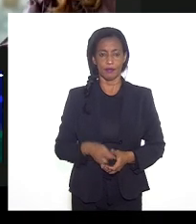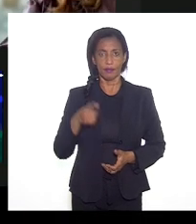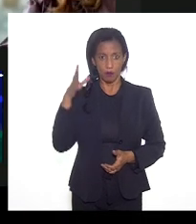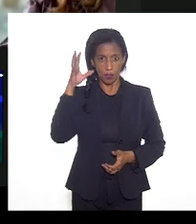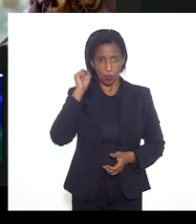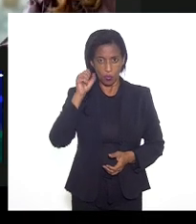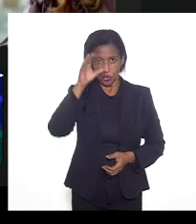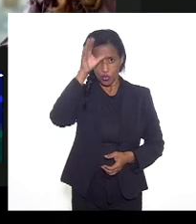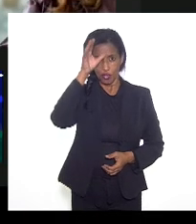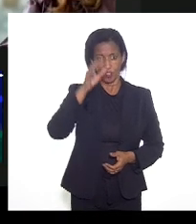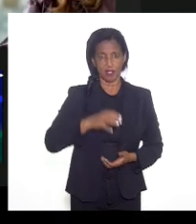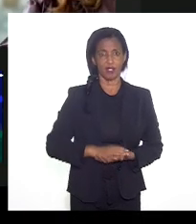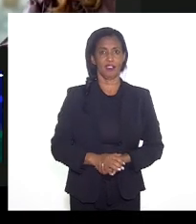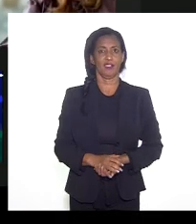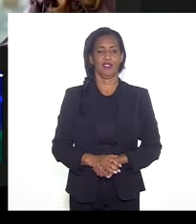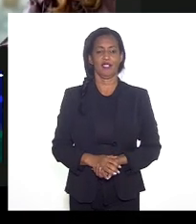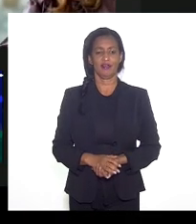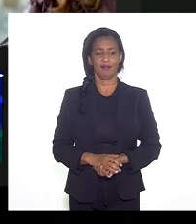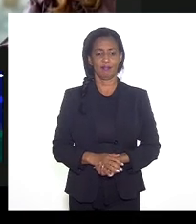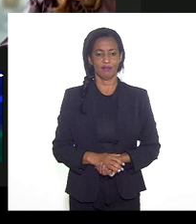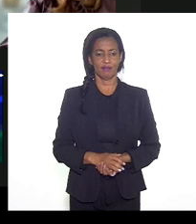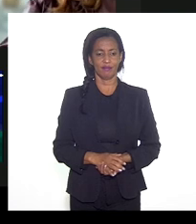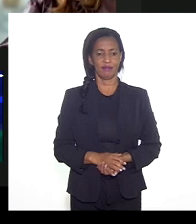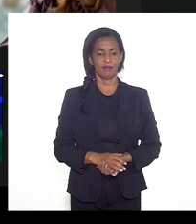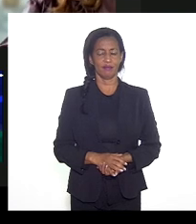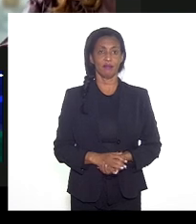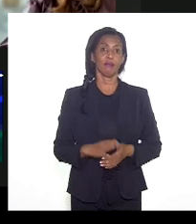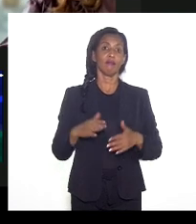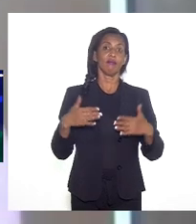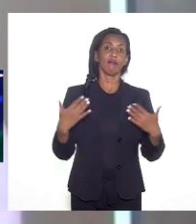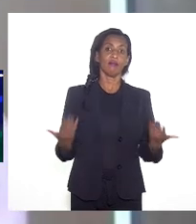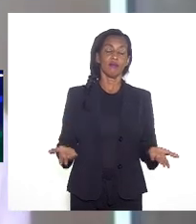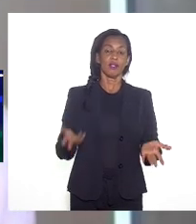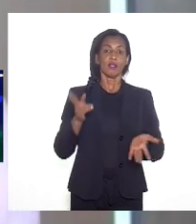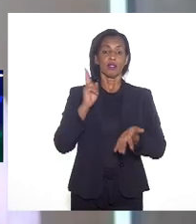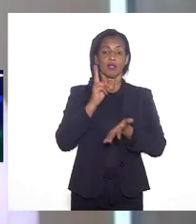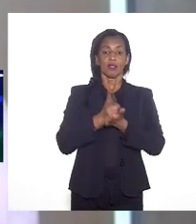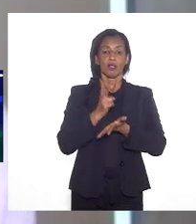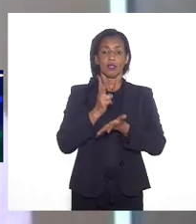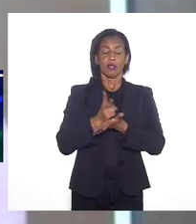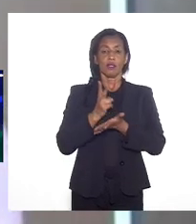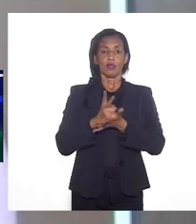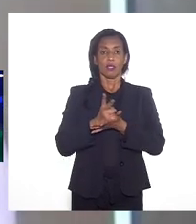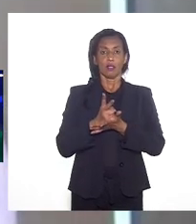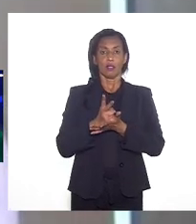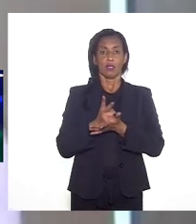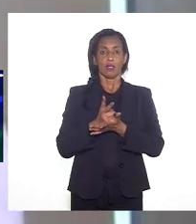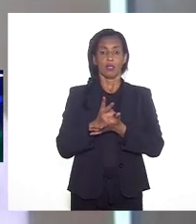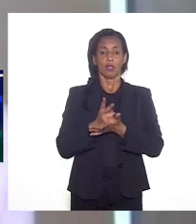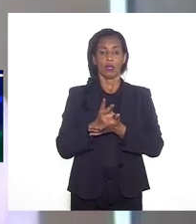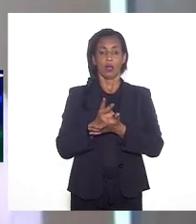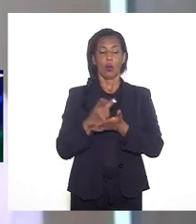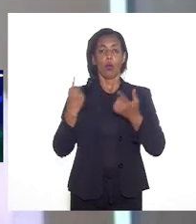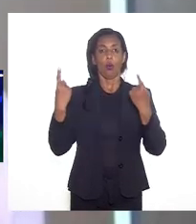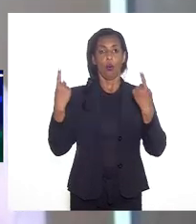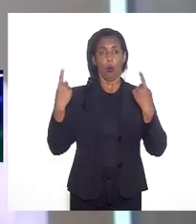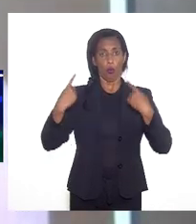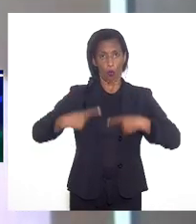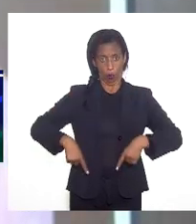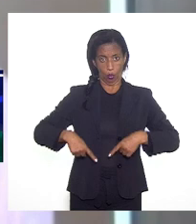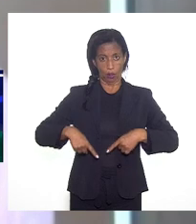Ouviu, tia? Ouvi. Então, continuou como a luta do combate ao genocídio,